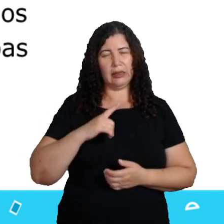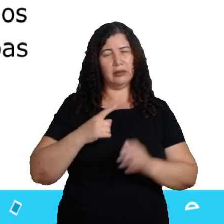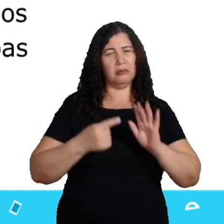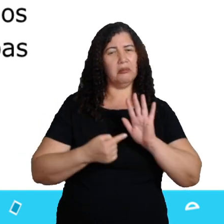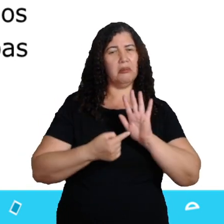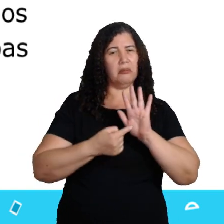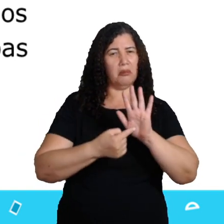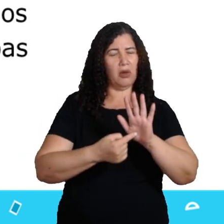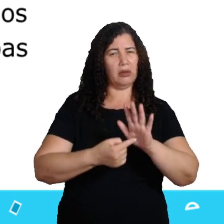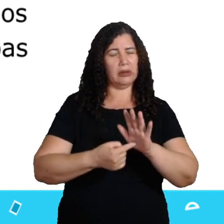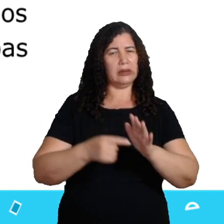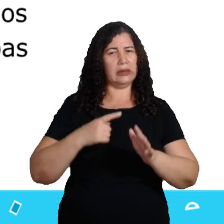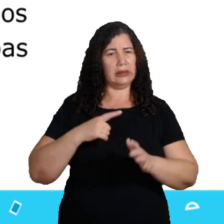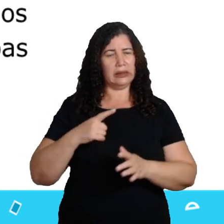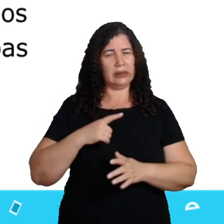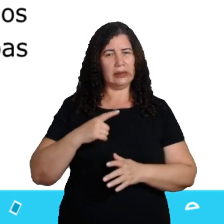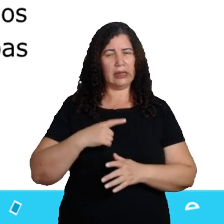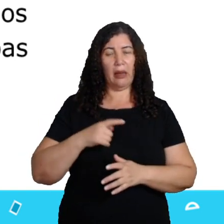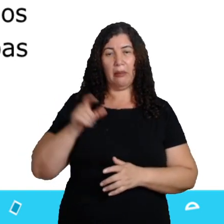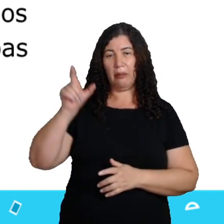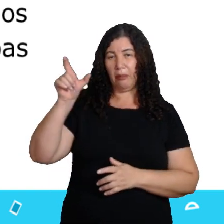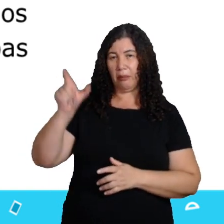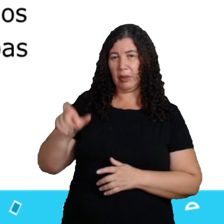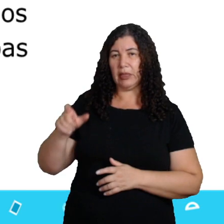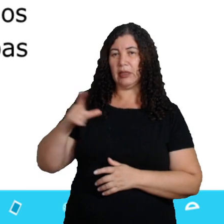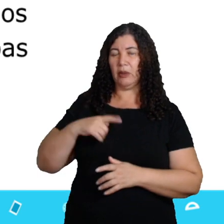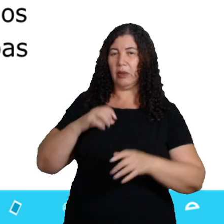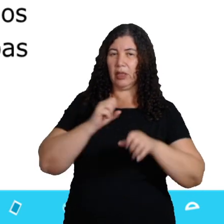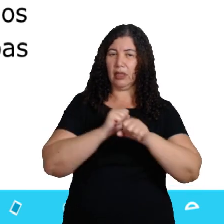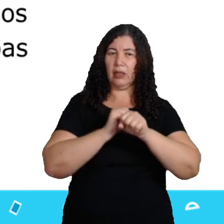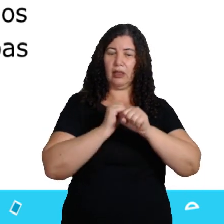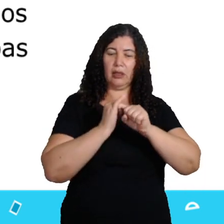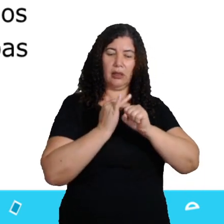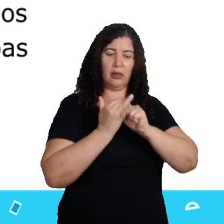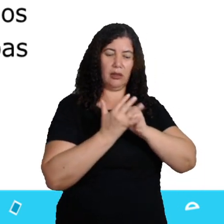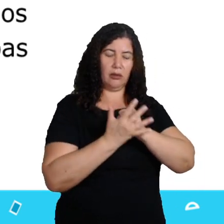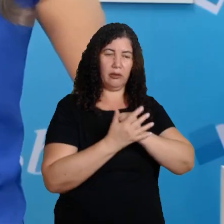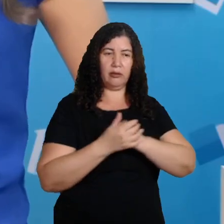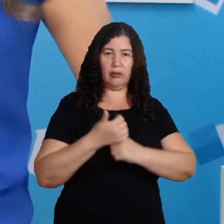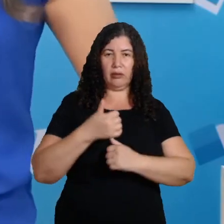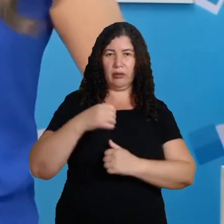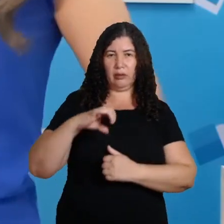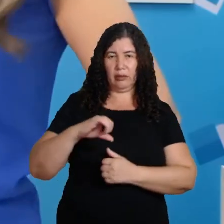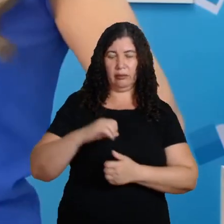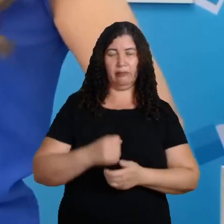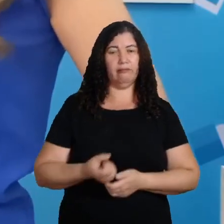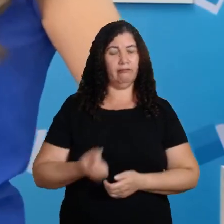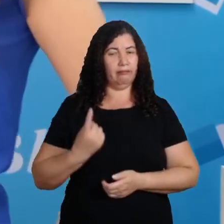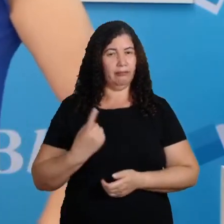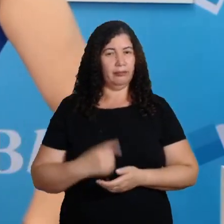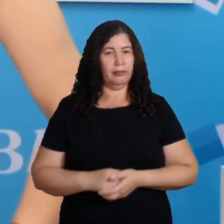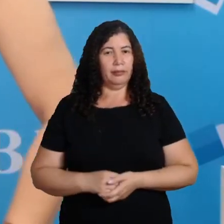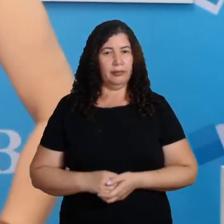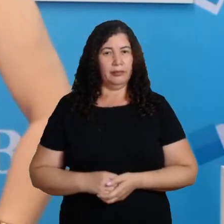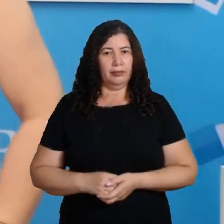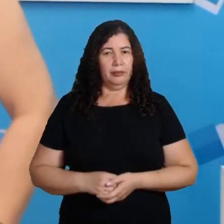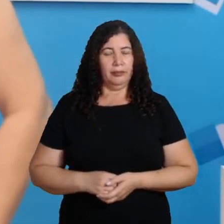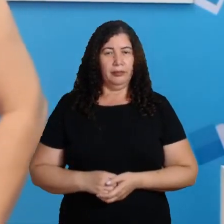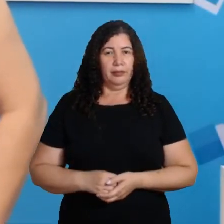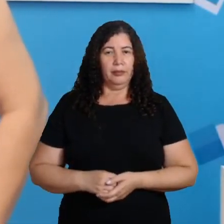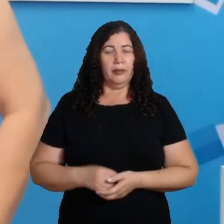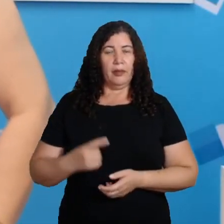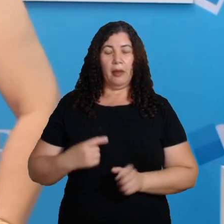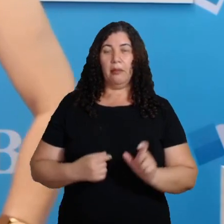sintomas apresentados por pessoas com Covid-19. Notem a seguinte situação. Aqui eu